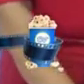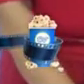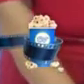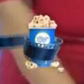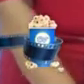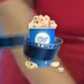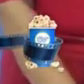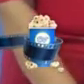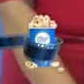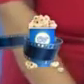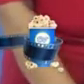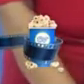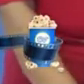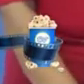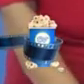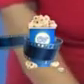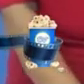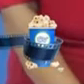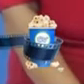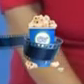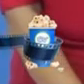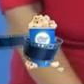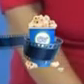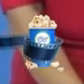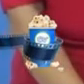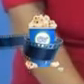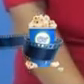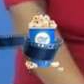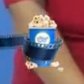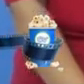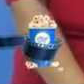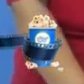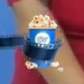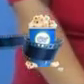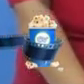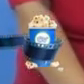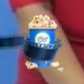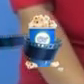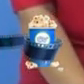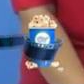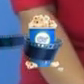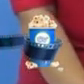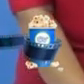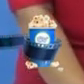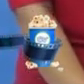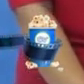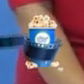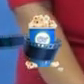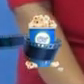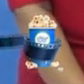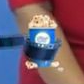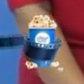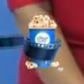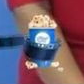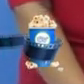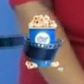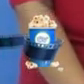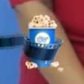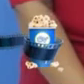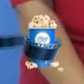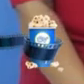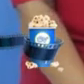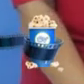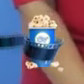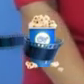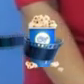E a gente está vendo aí um sucesso que dos quadrinhos, é o está acontecendo no mundo, né? As comic books, os quadrinhos, estão se transformando em verdadeiras obras